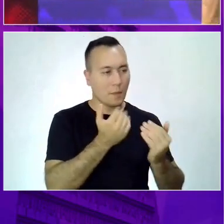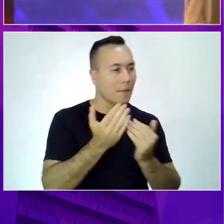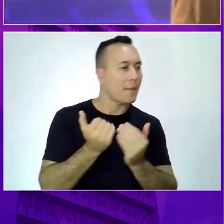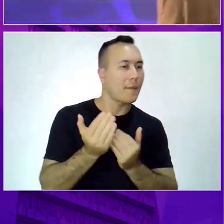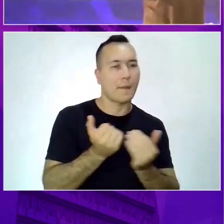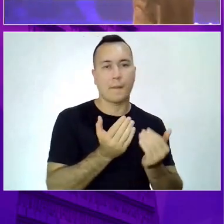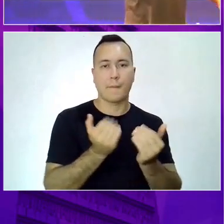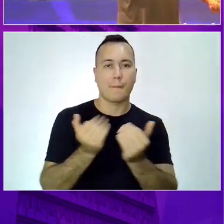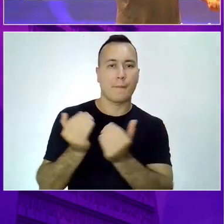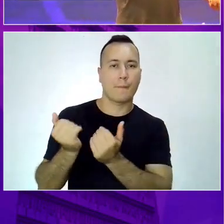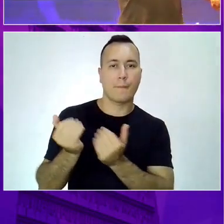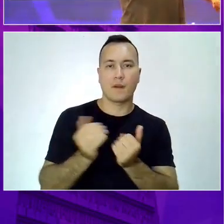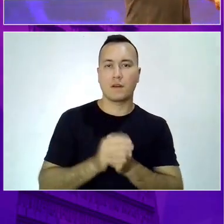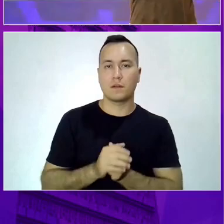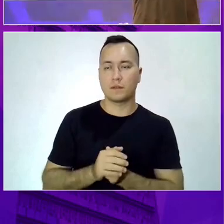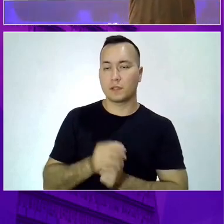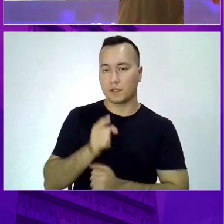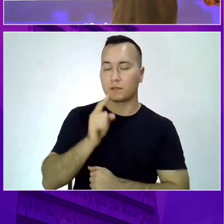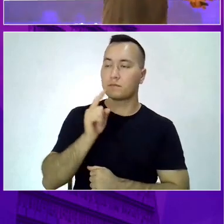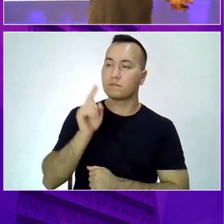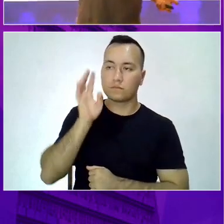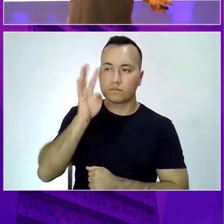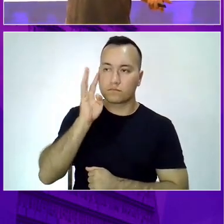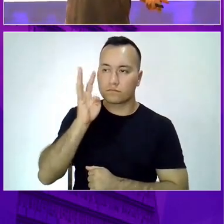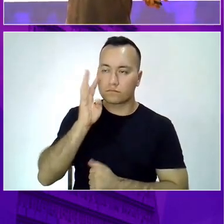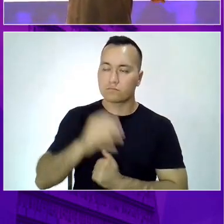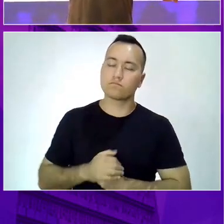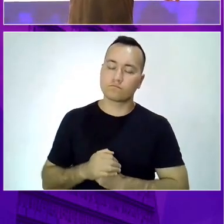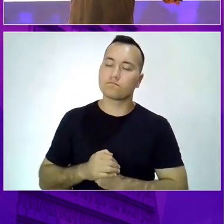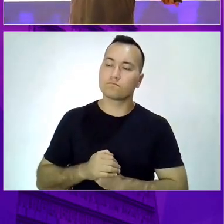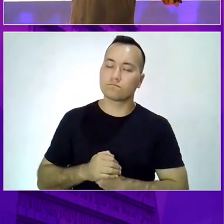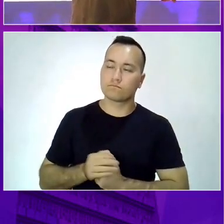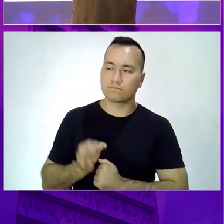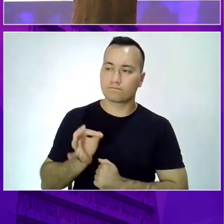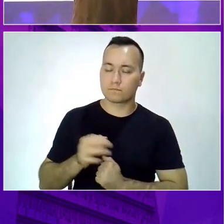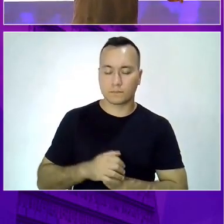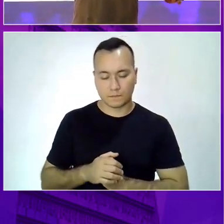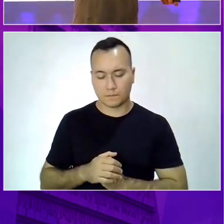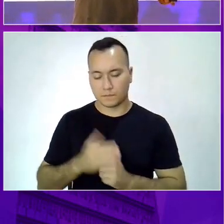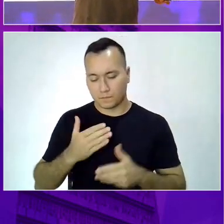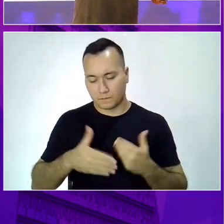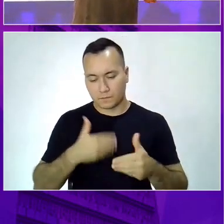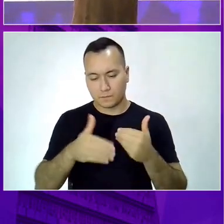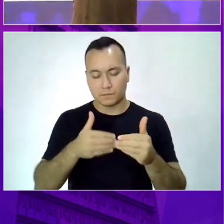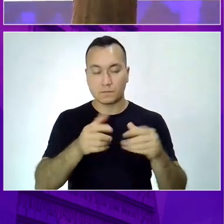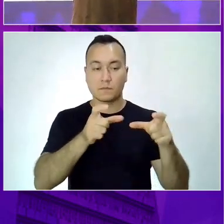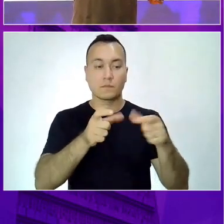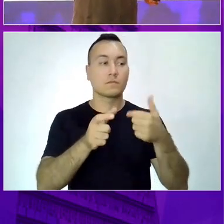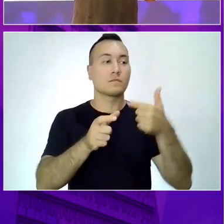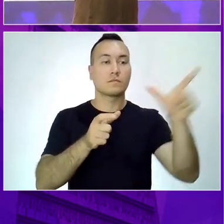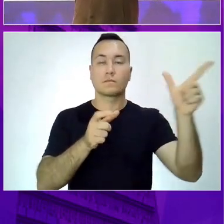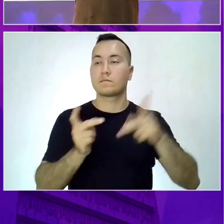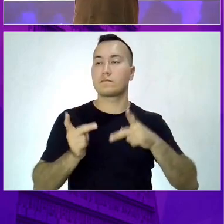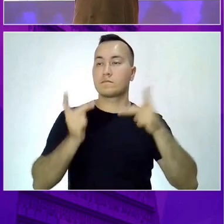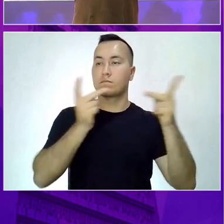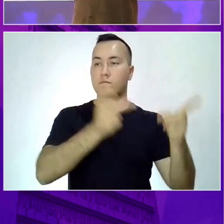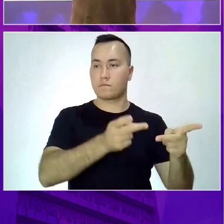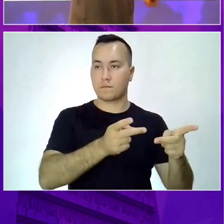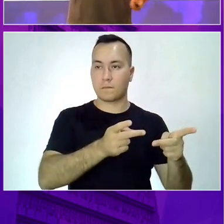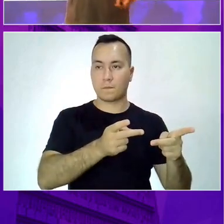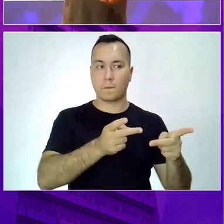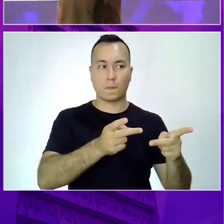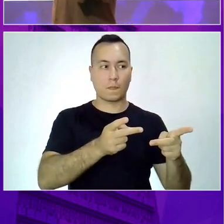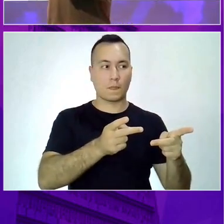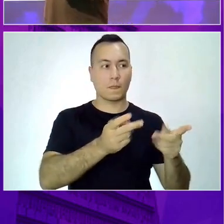foi depois para um desses summits de EdTech na Apple, e o que ele percebeu que 100%